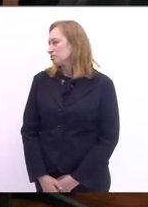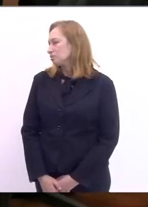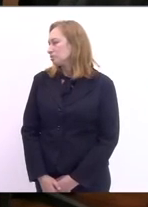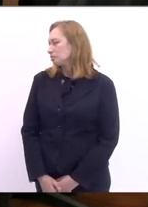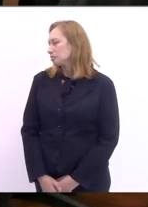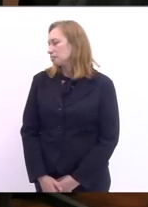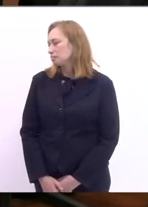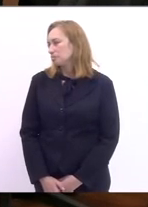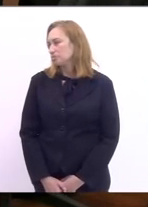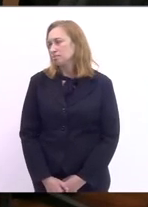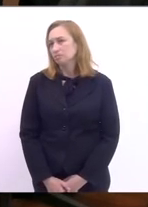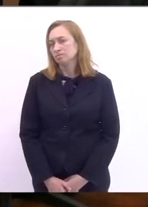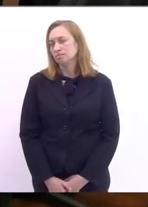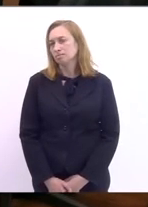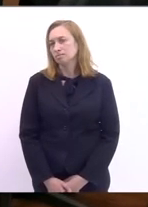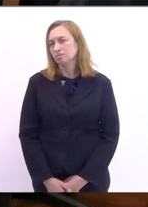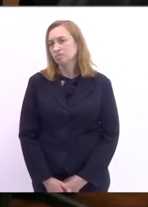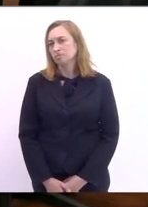Luiz Paulo,